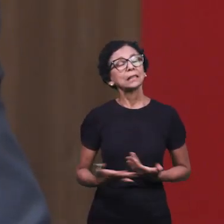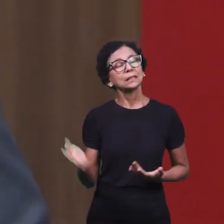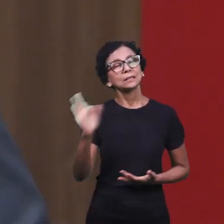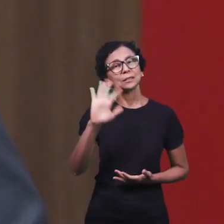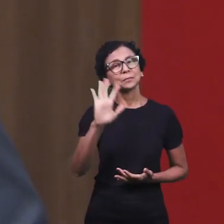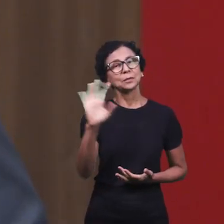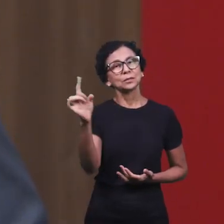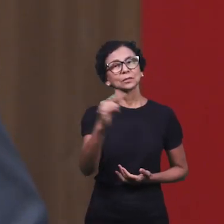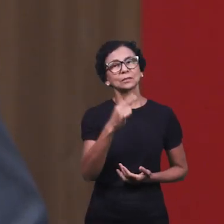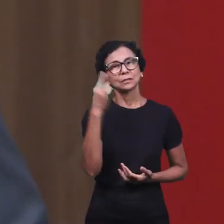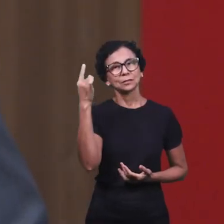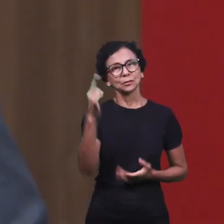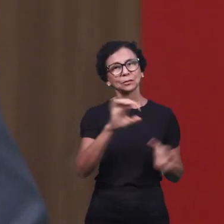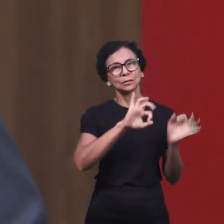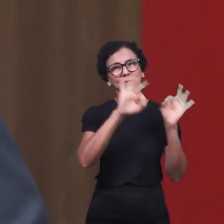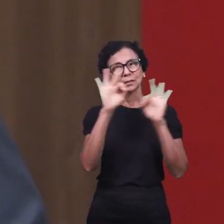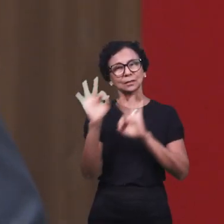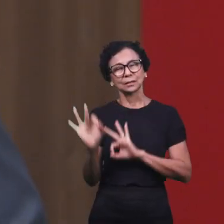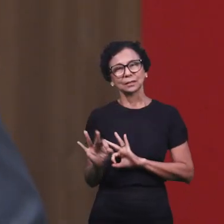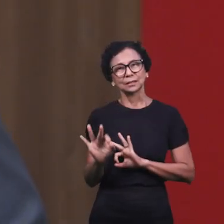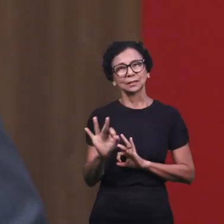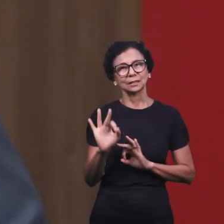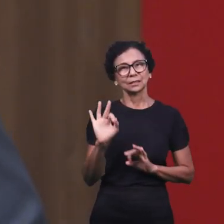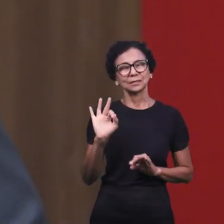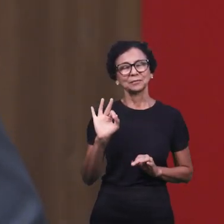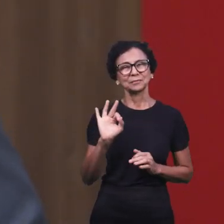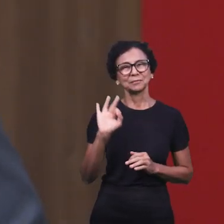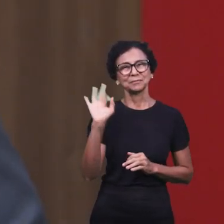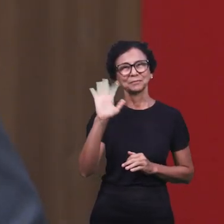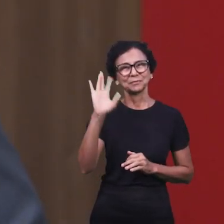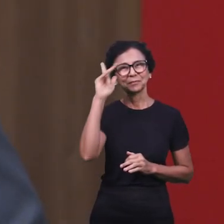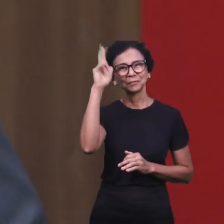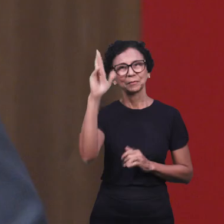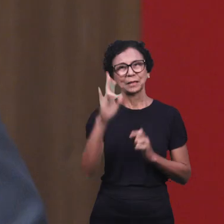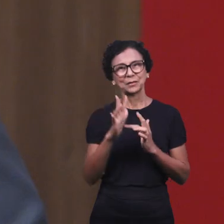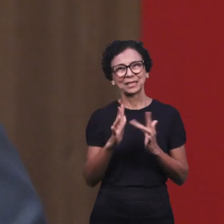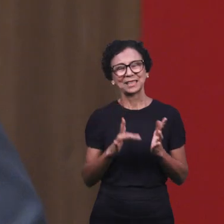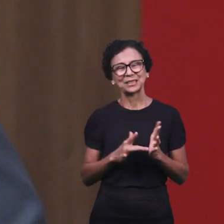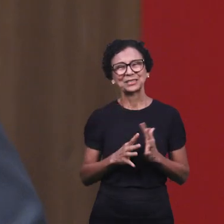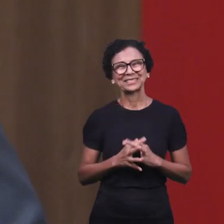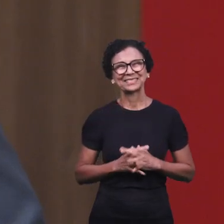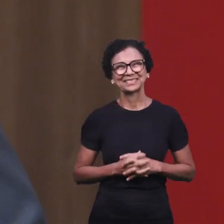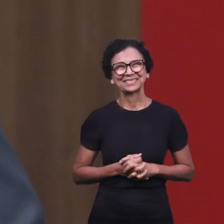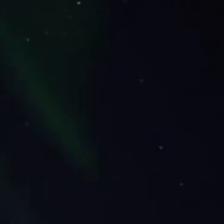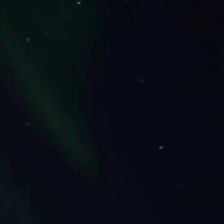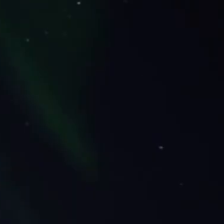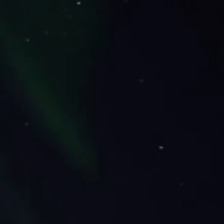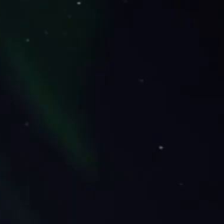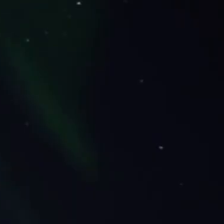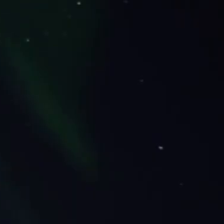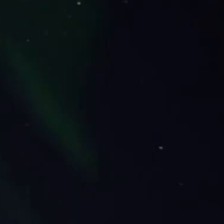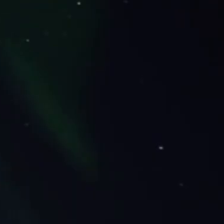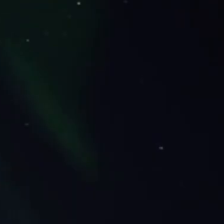todos aqueles que nos acompanharam e até o próximo episódio. A todos, a paz do Senhor Jesus.